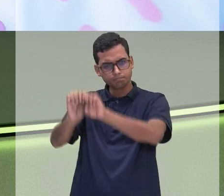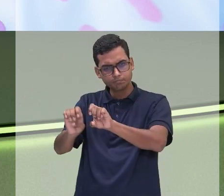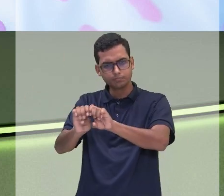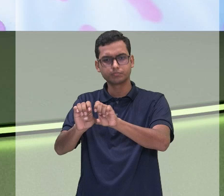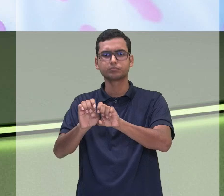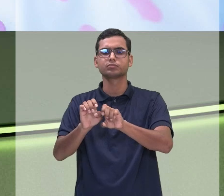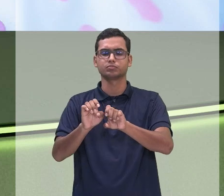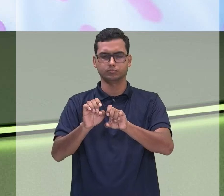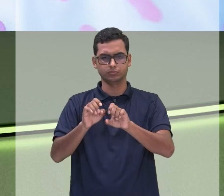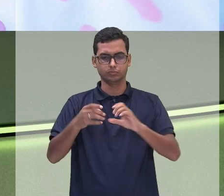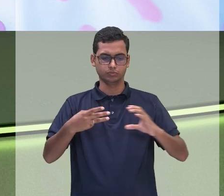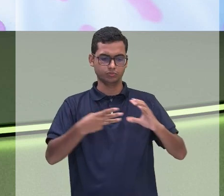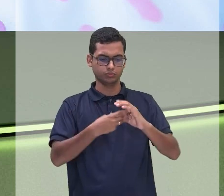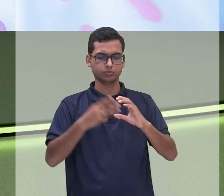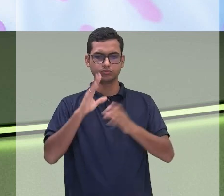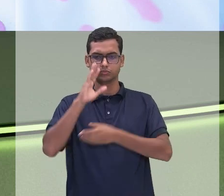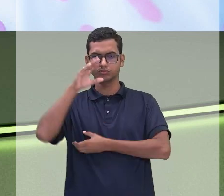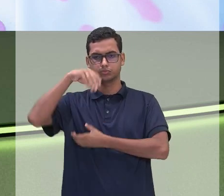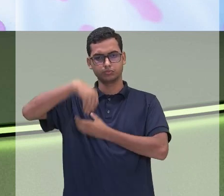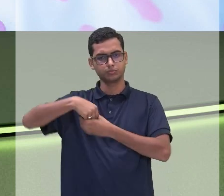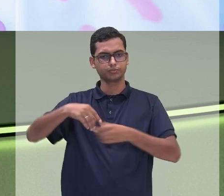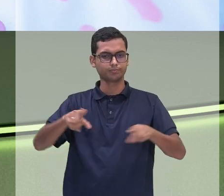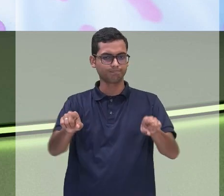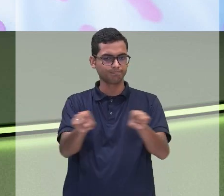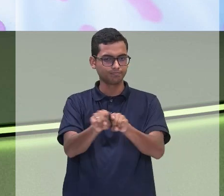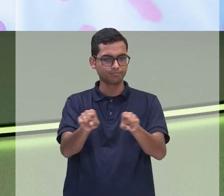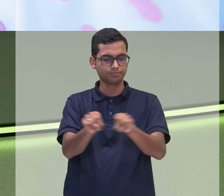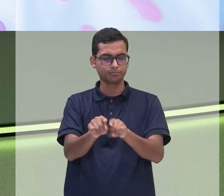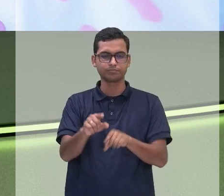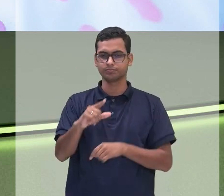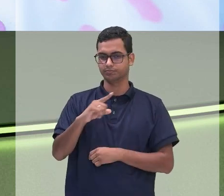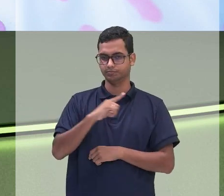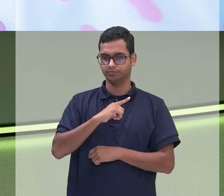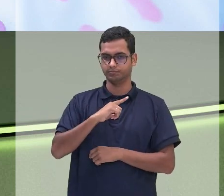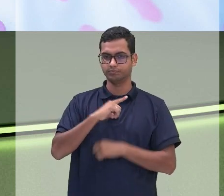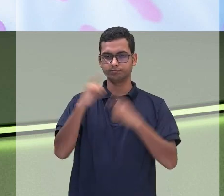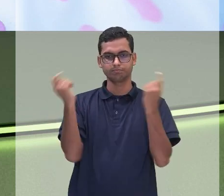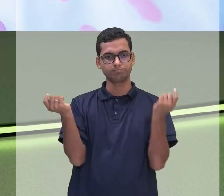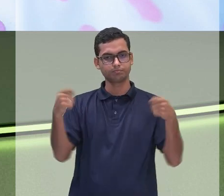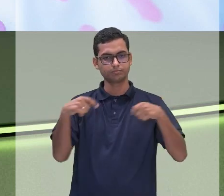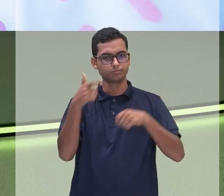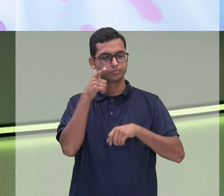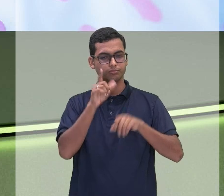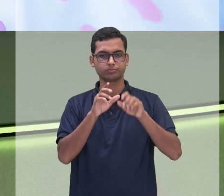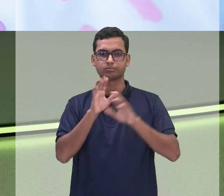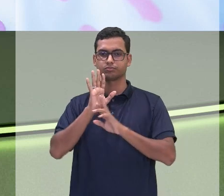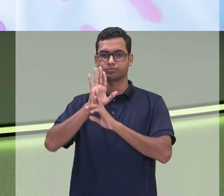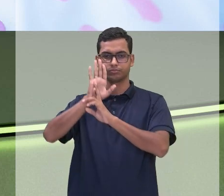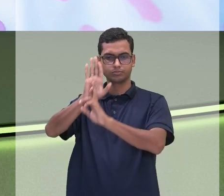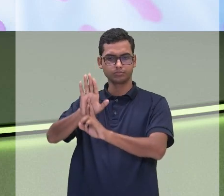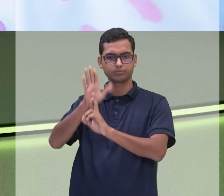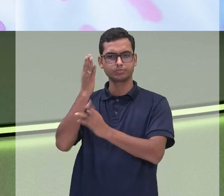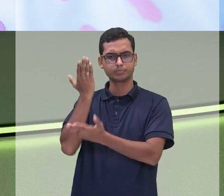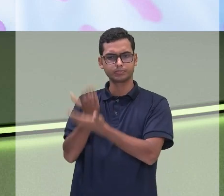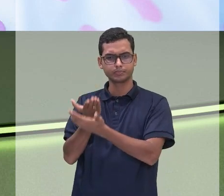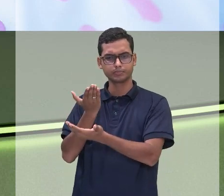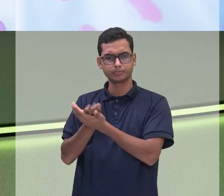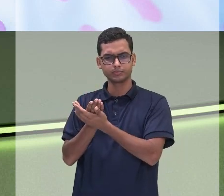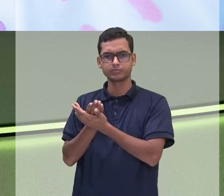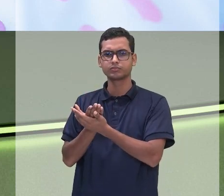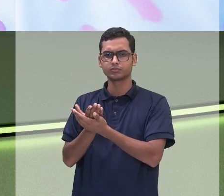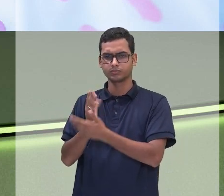células que fazem parte dessa amostra, tá bom? Então, aqui a gente tem uma representação desse estudo sendo realizado